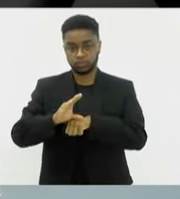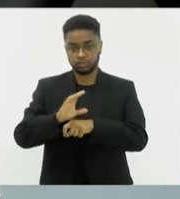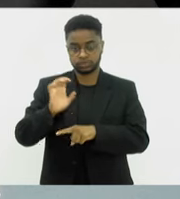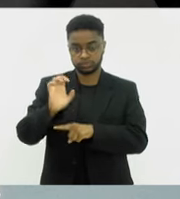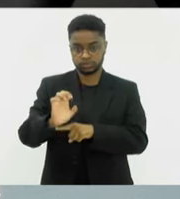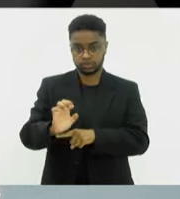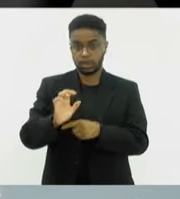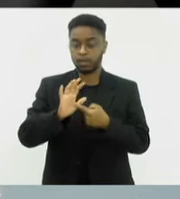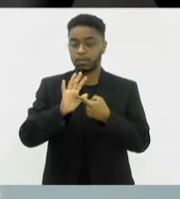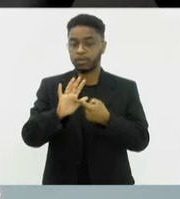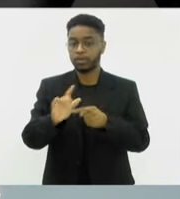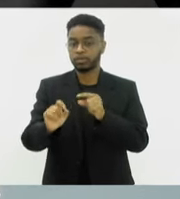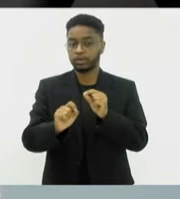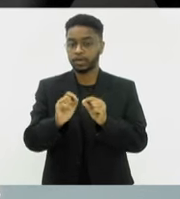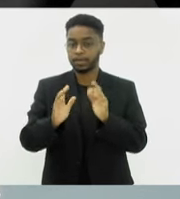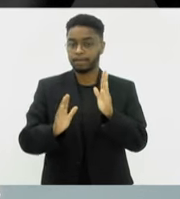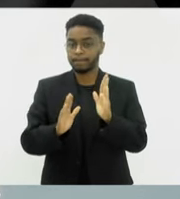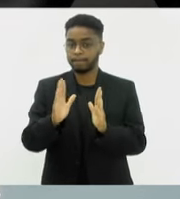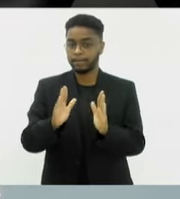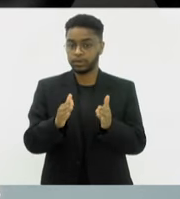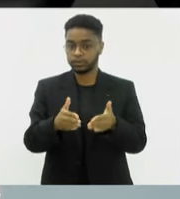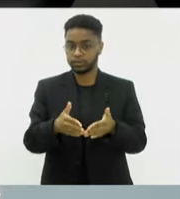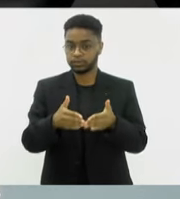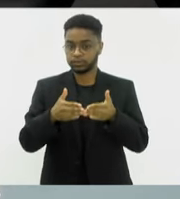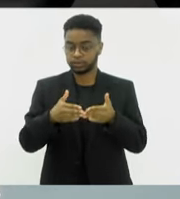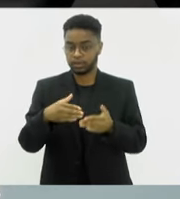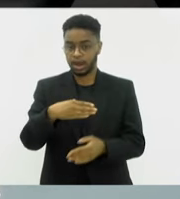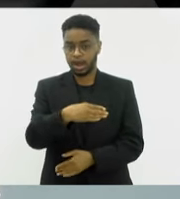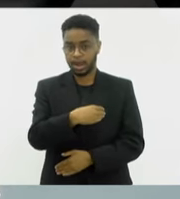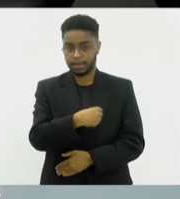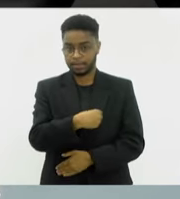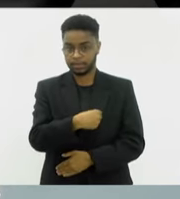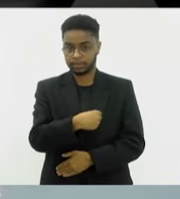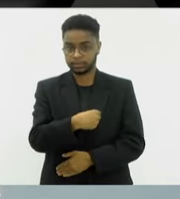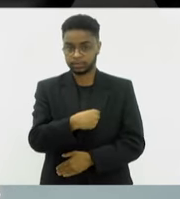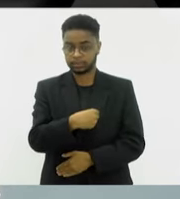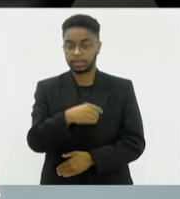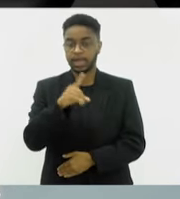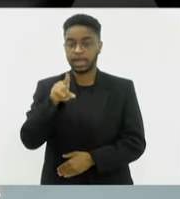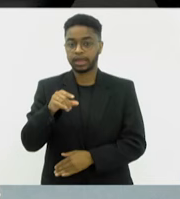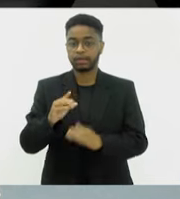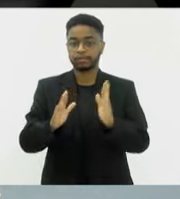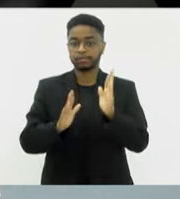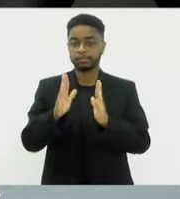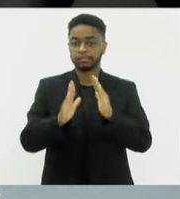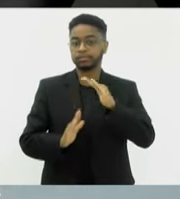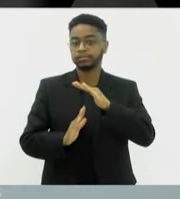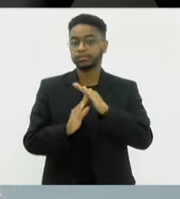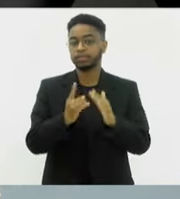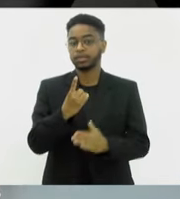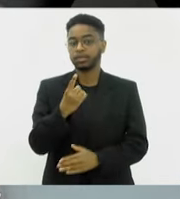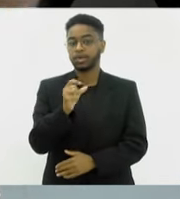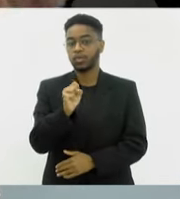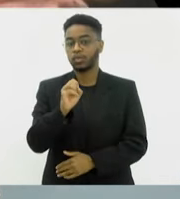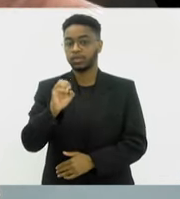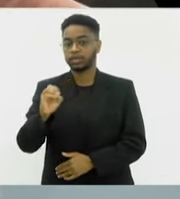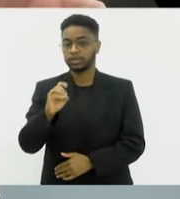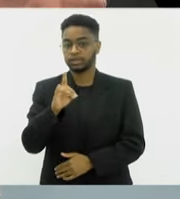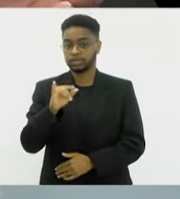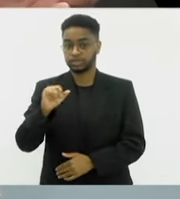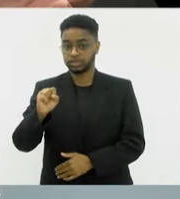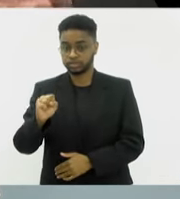diz que a licença de amamentação é 180 dias. o